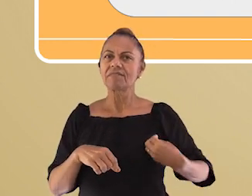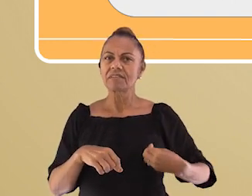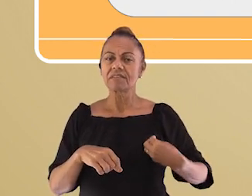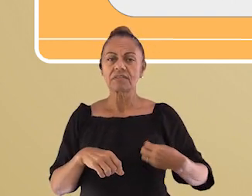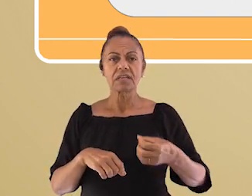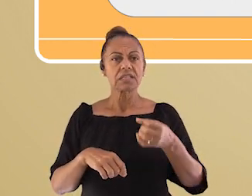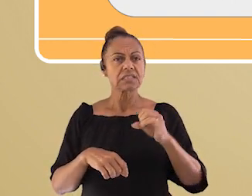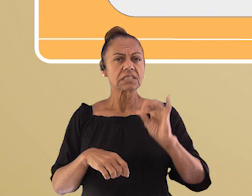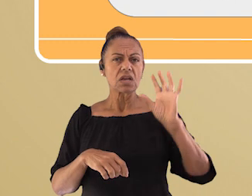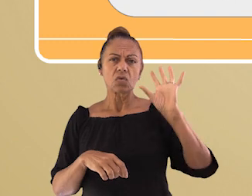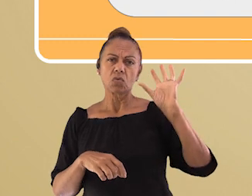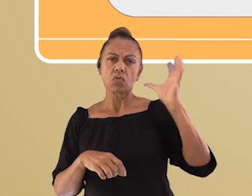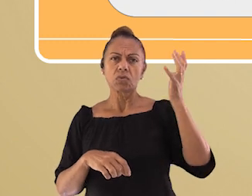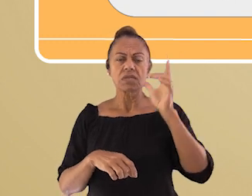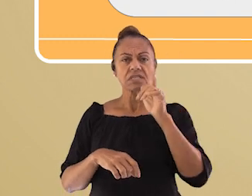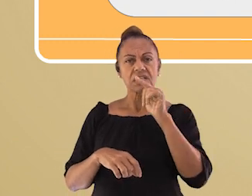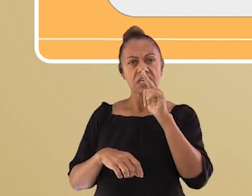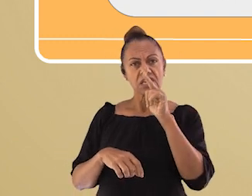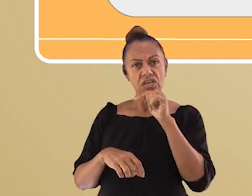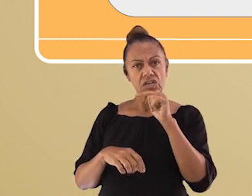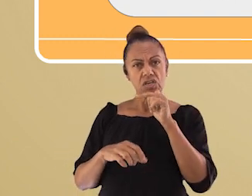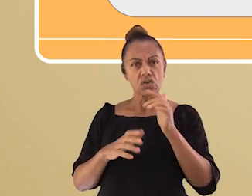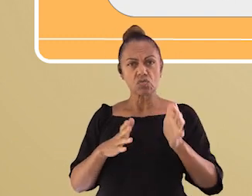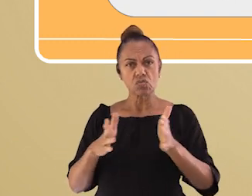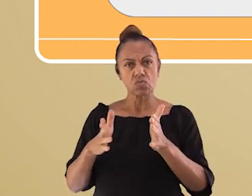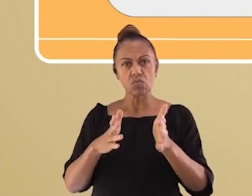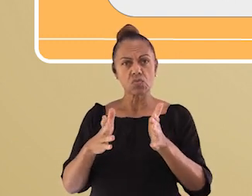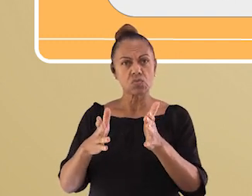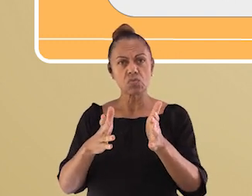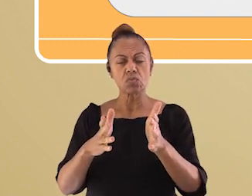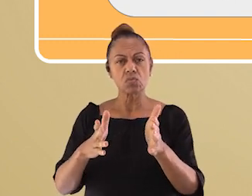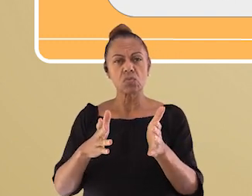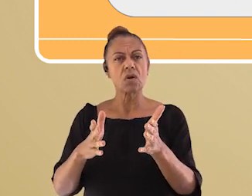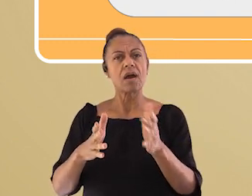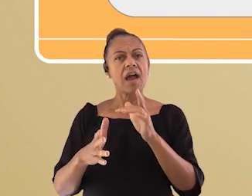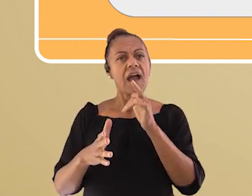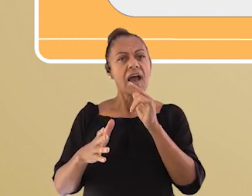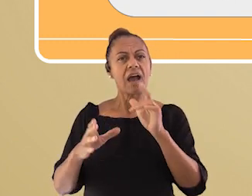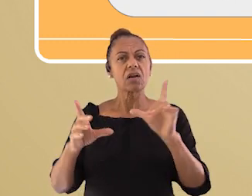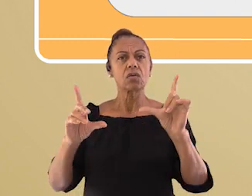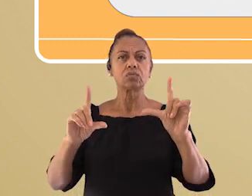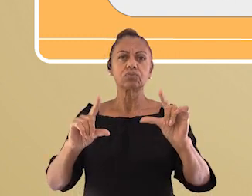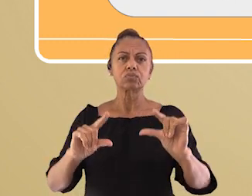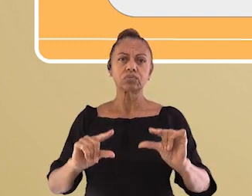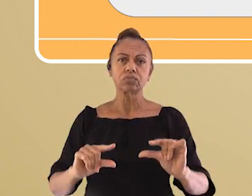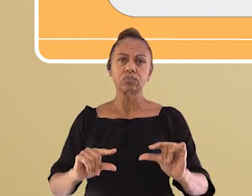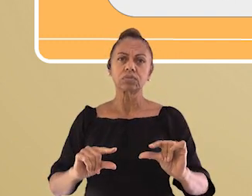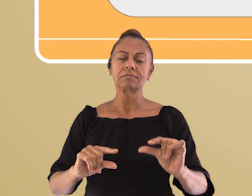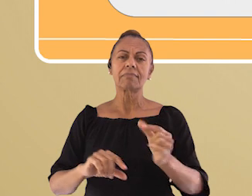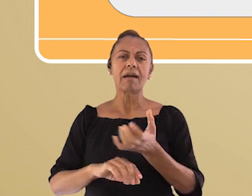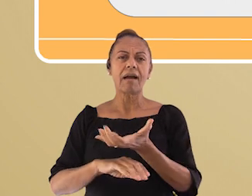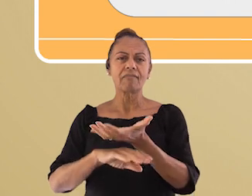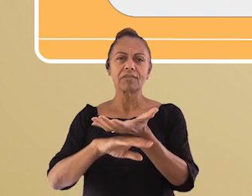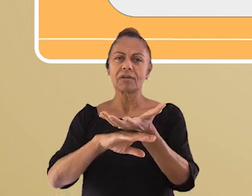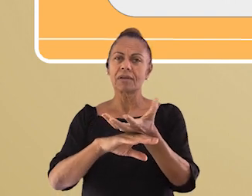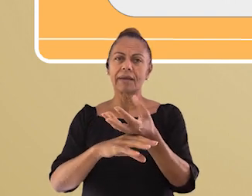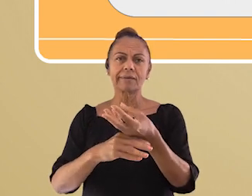esses rios secarem, não teremos mais essa planta, o que não seria legal para o nosso